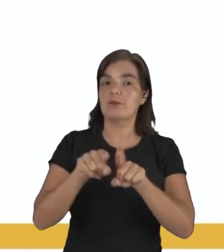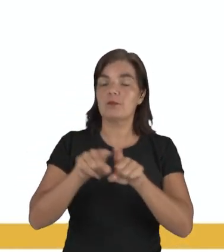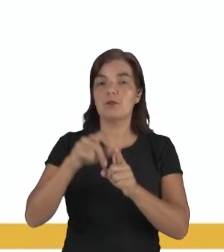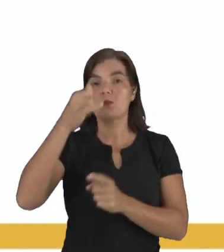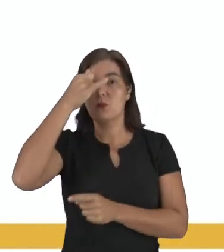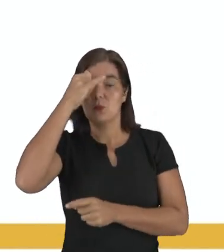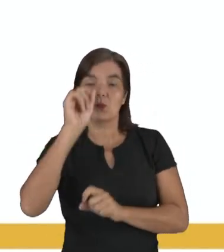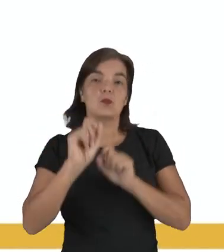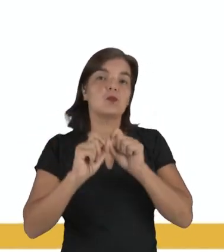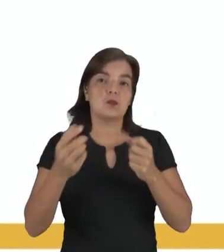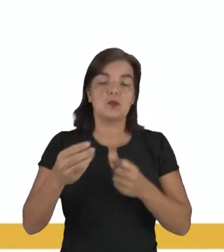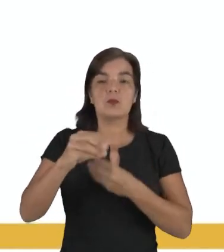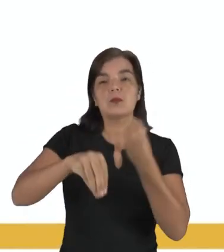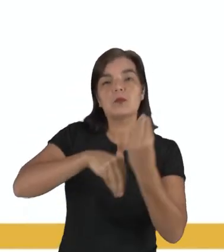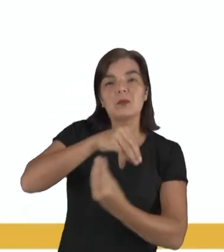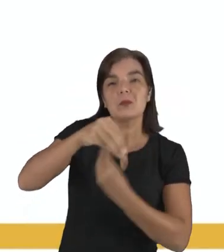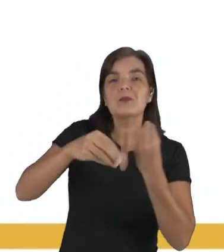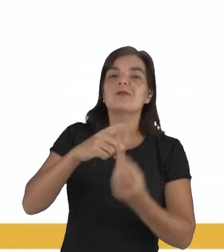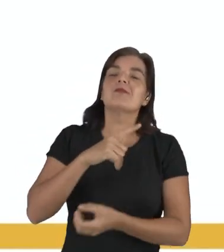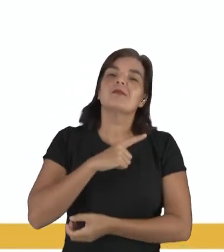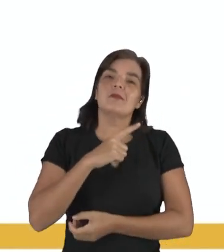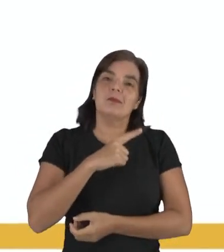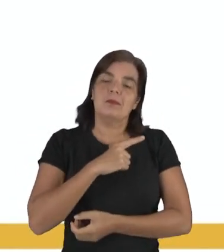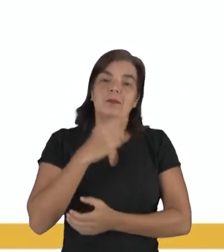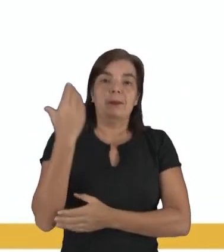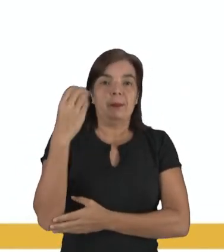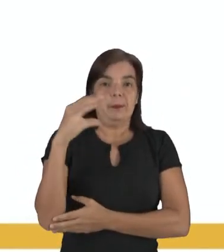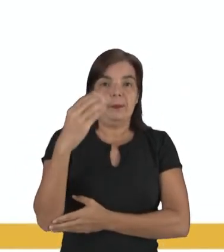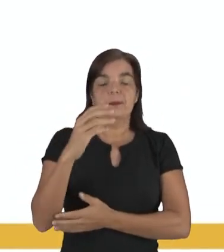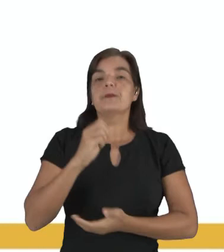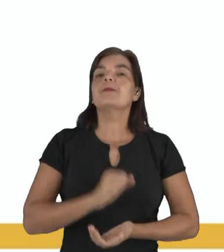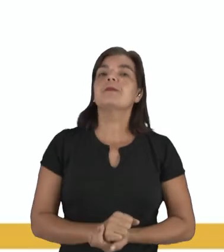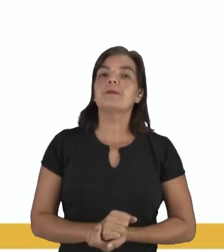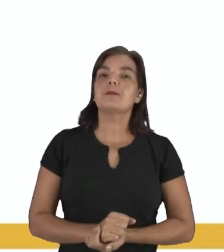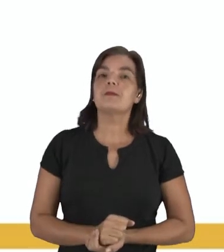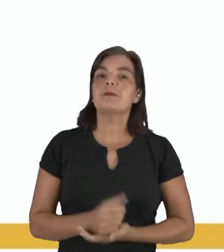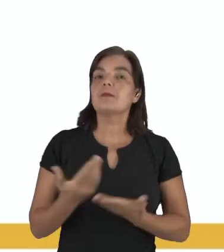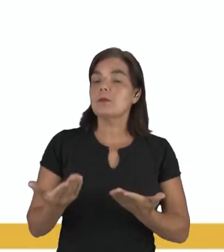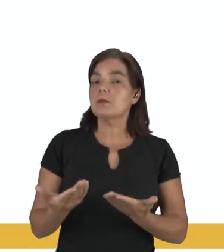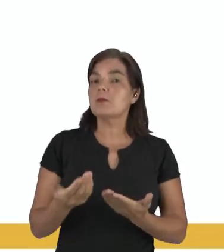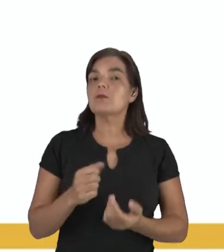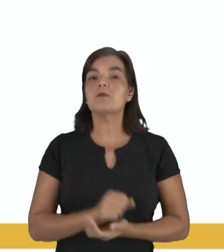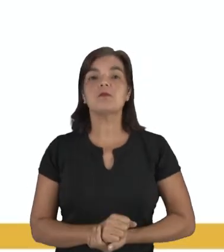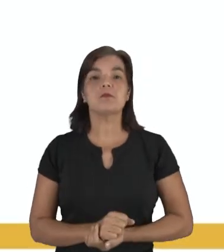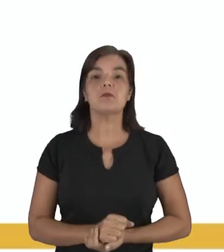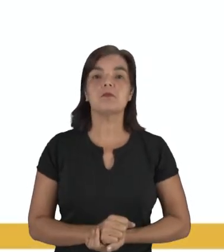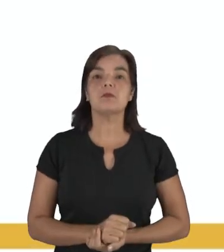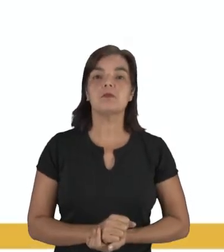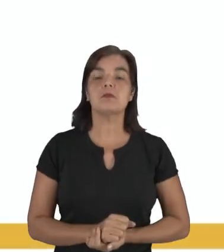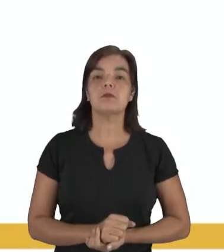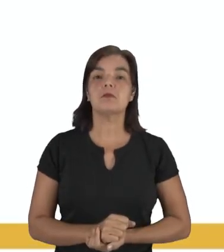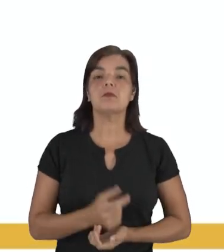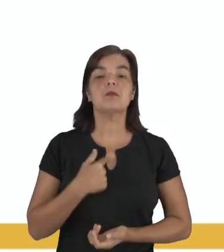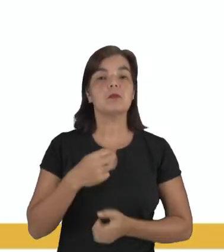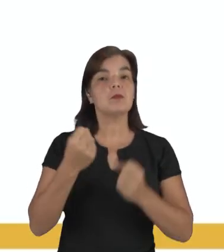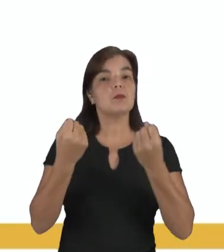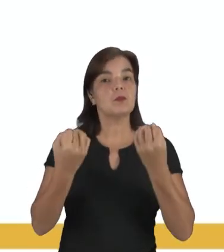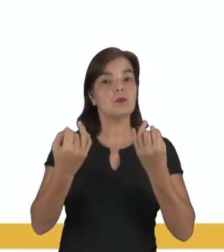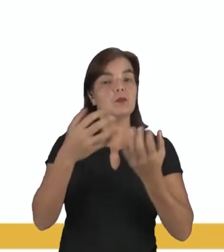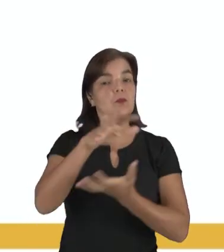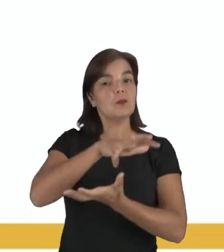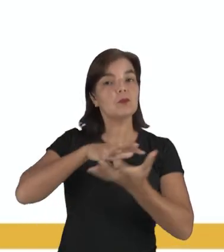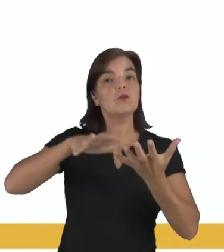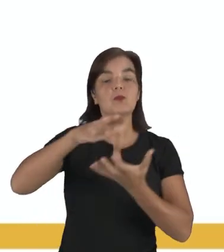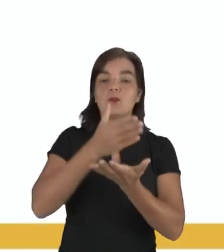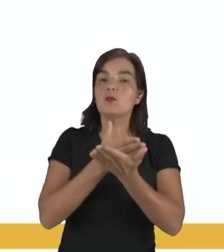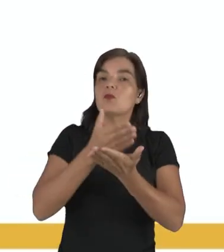aquela ideia mística que tinha sobre a ciência. Então, digamos que, inclusive a gente pode dizer que então essa